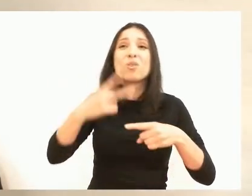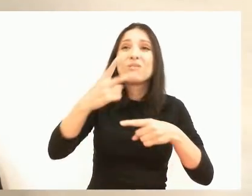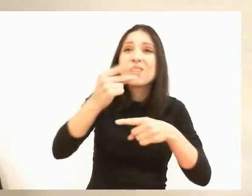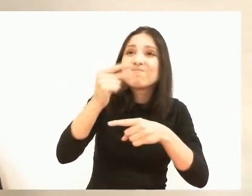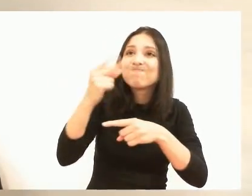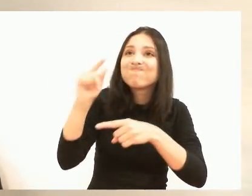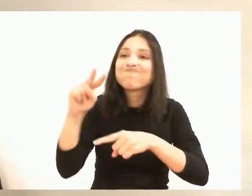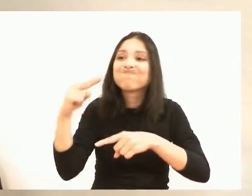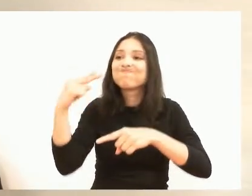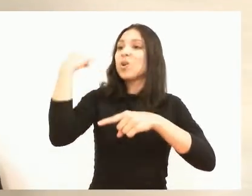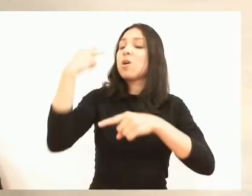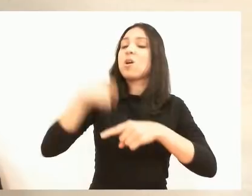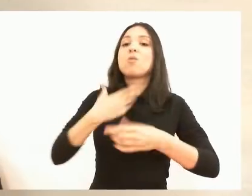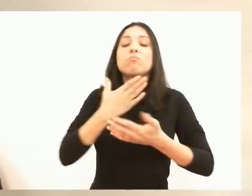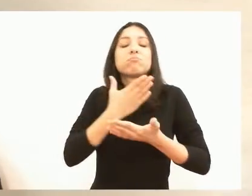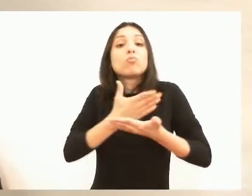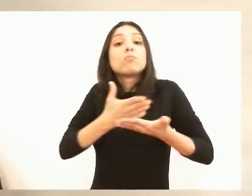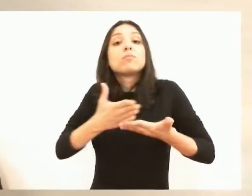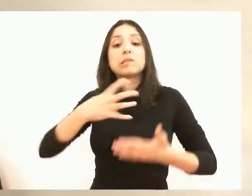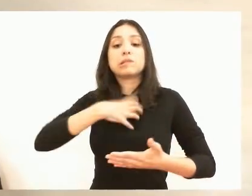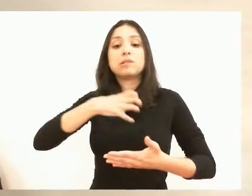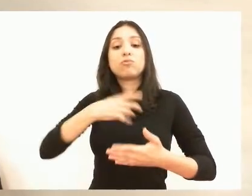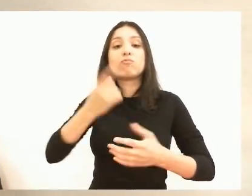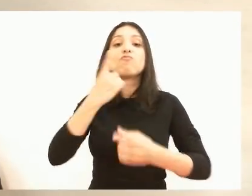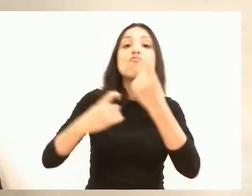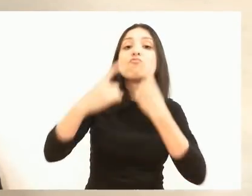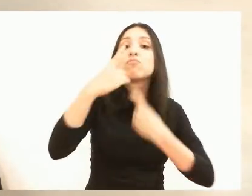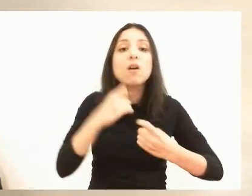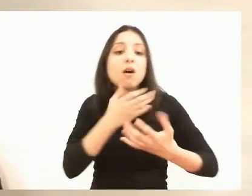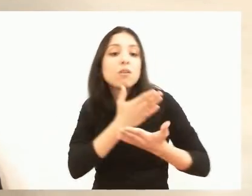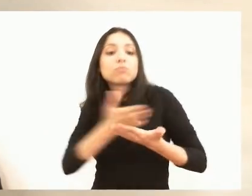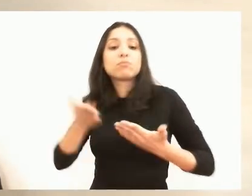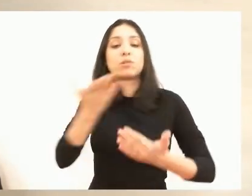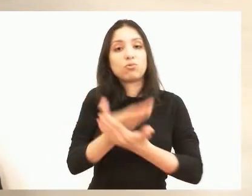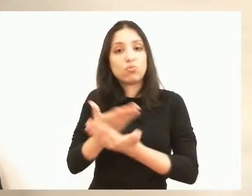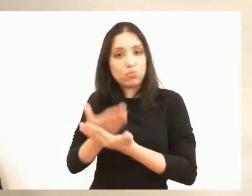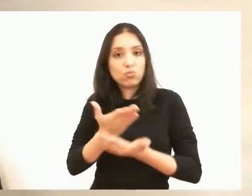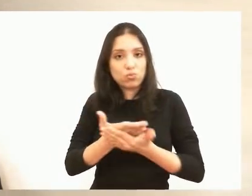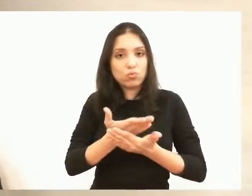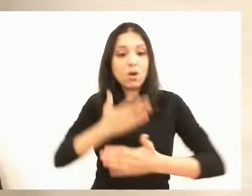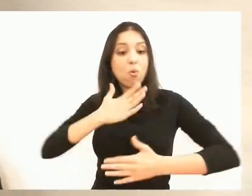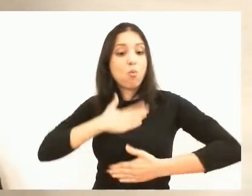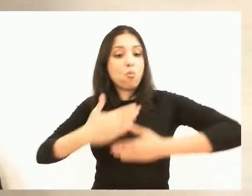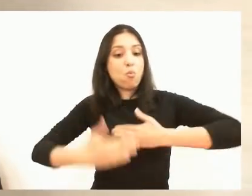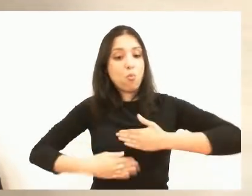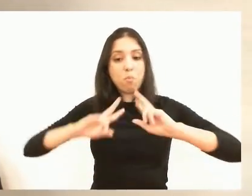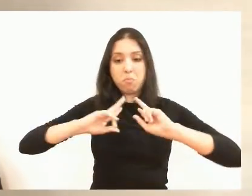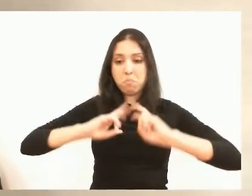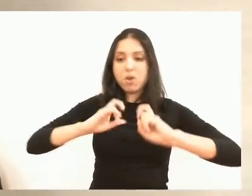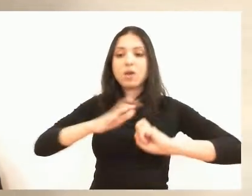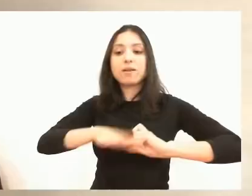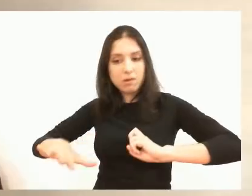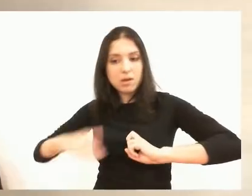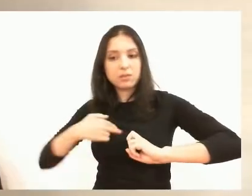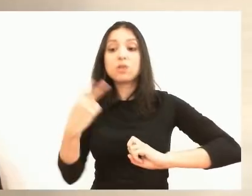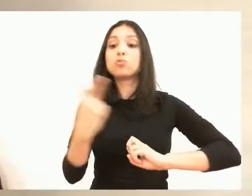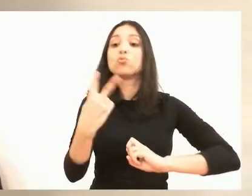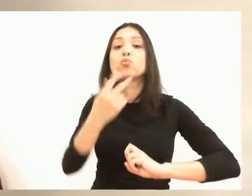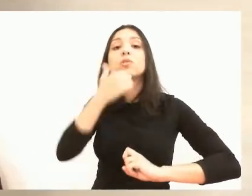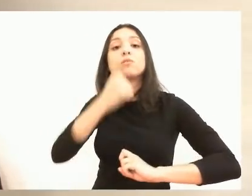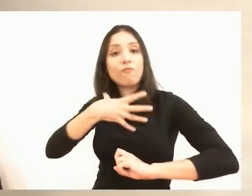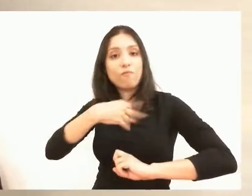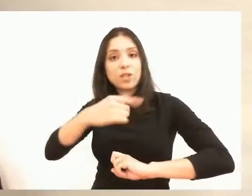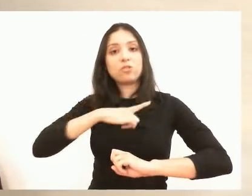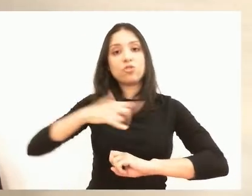comecei a sentir essa necessidade dessa pesquisa da escuta do corpo da criança a minhas duas filhas tinham uma tinha